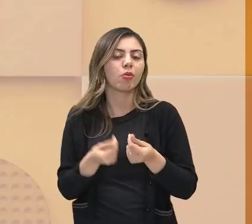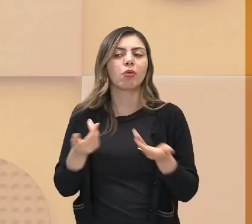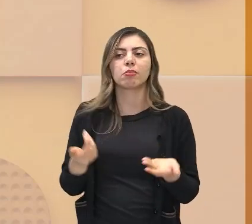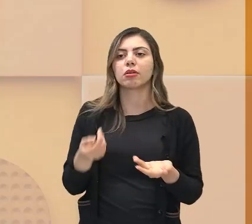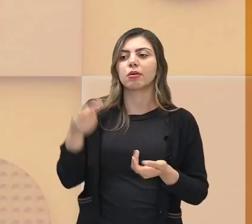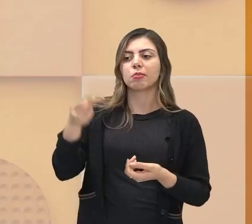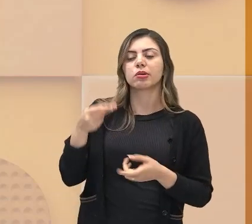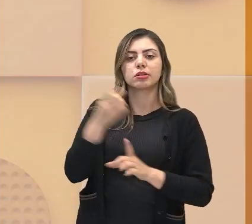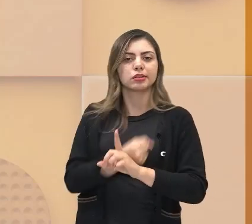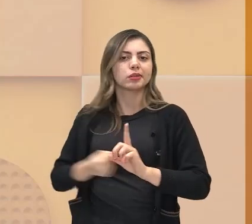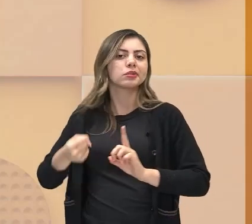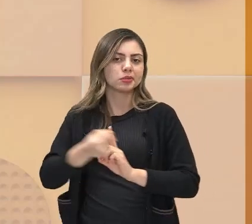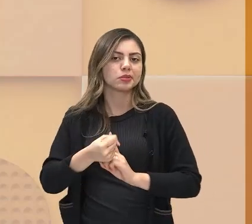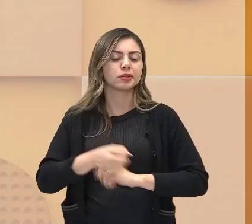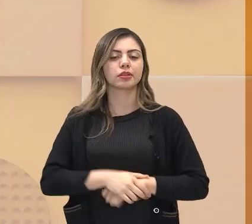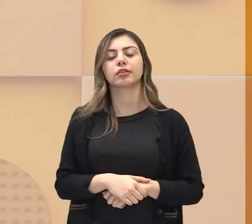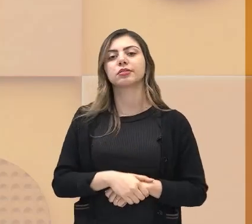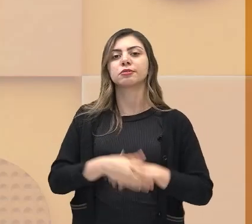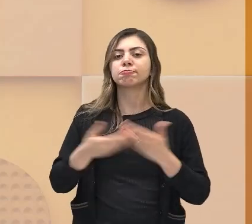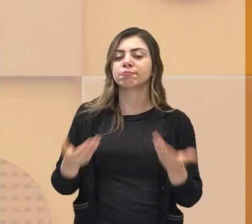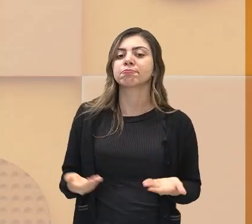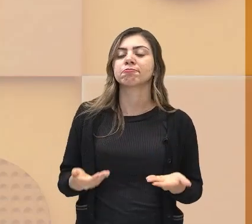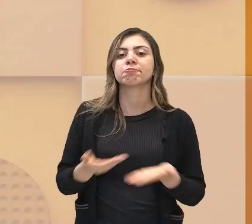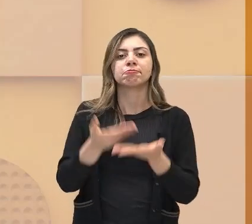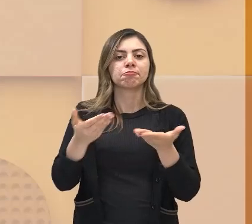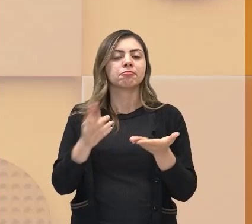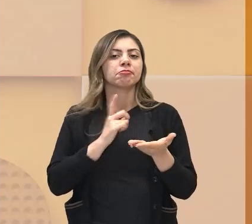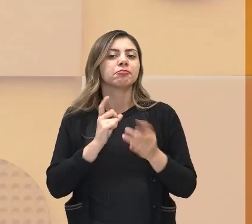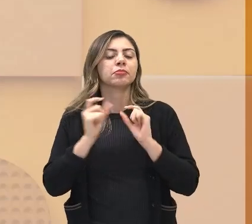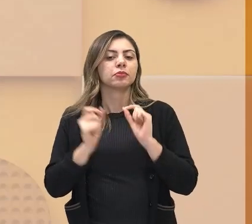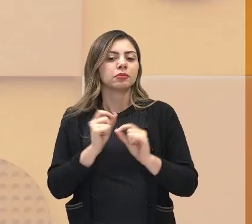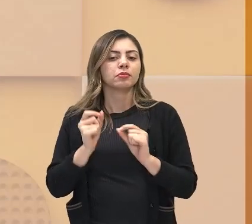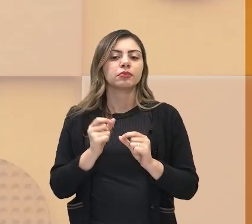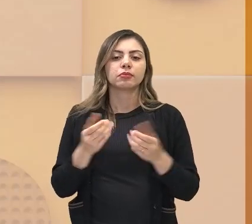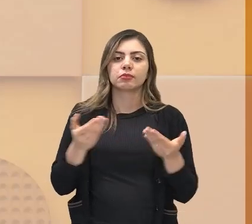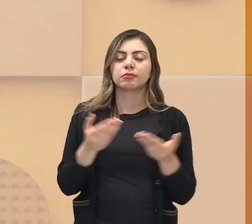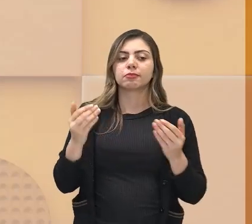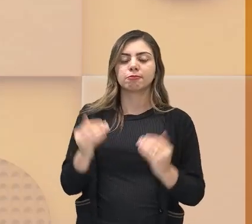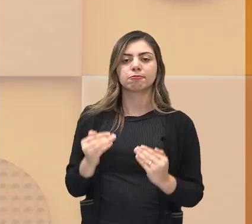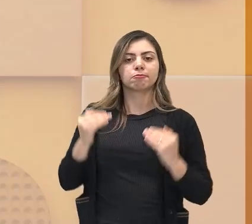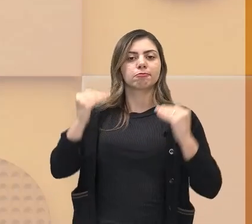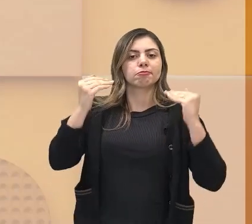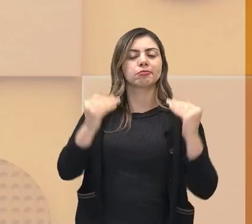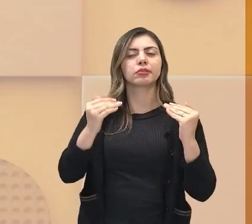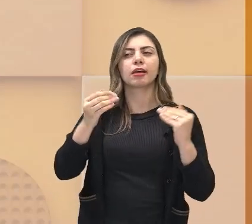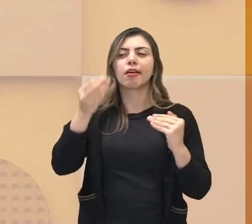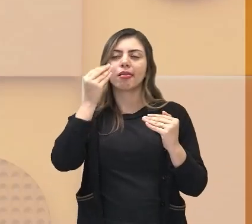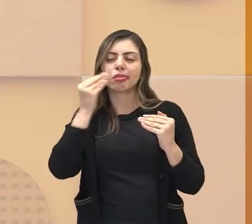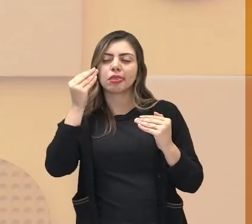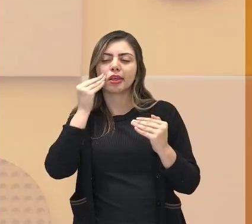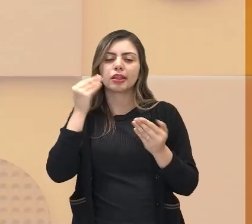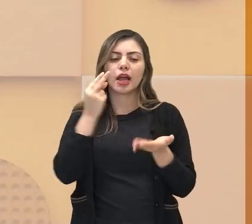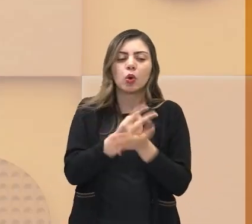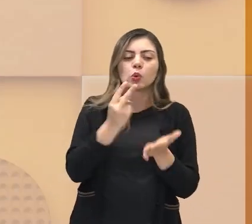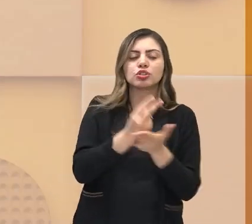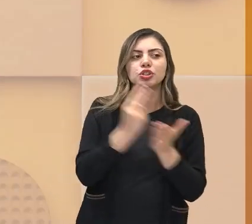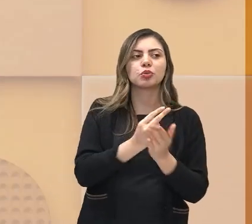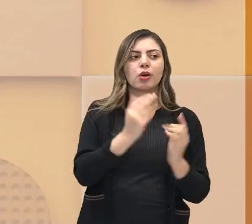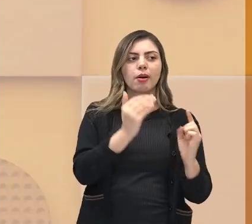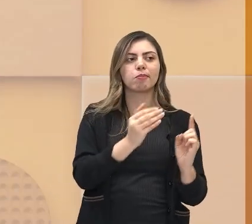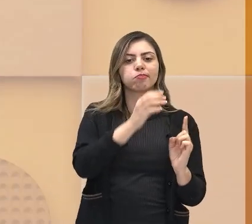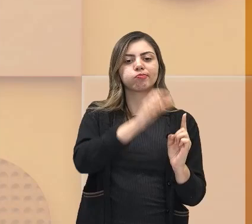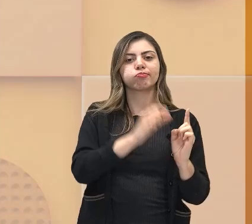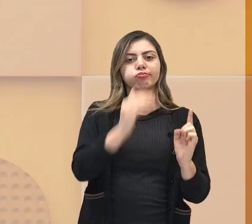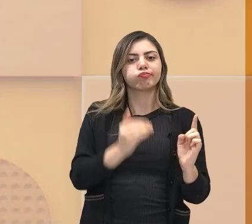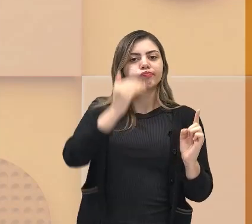de um modo geral, né? Você tem dentro do jogo de poder a tentativa de manter o poder. Então o